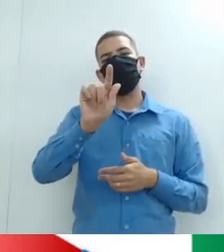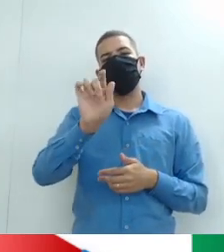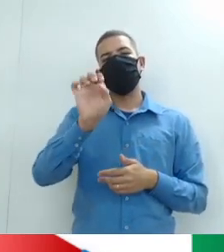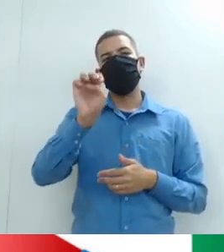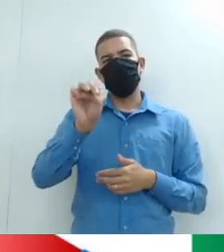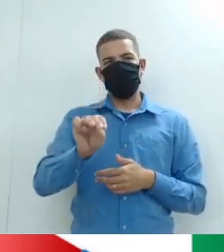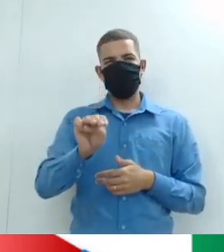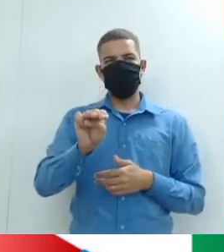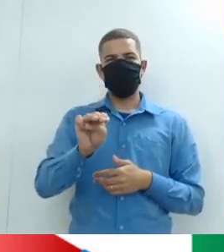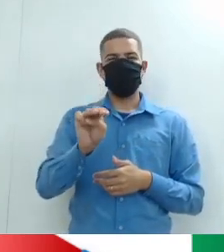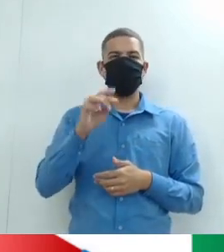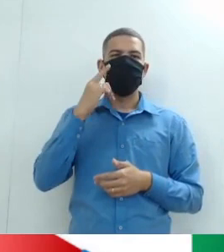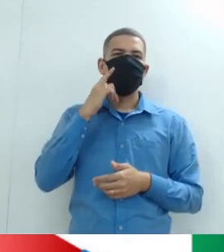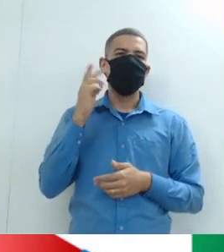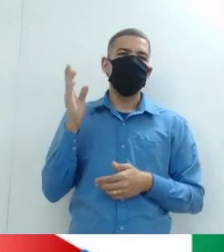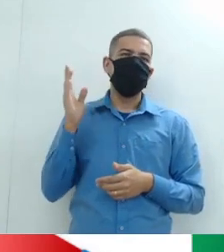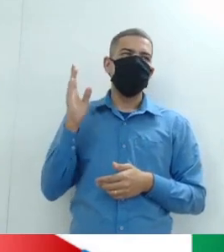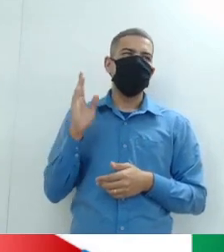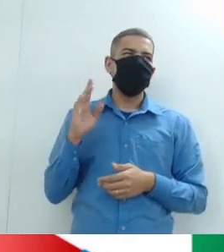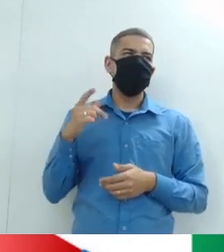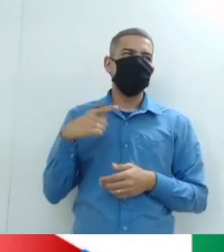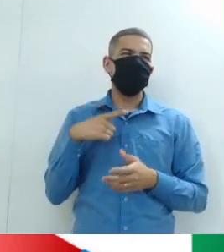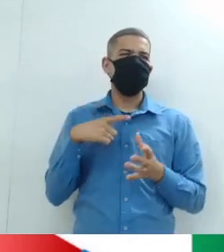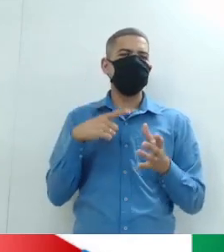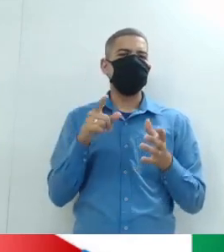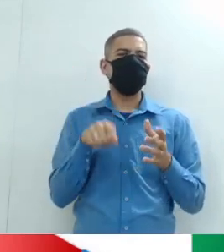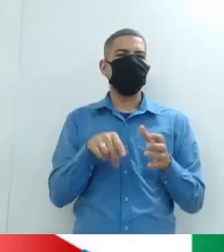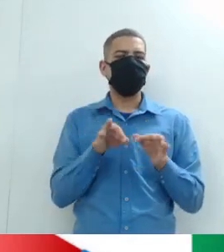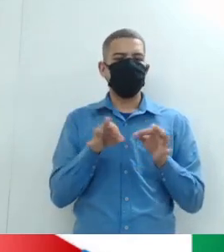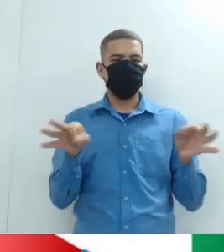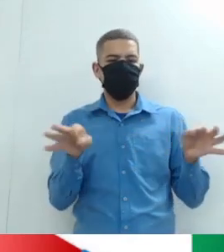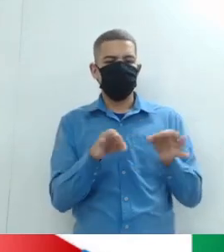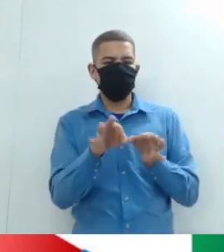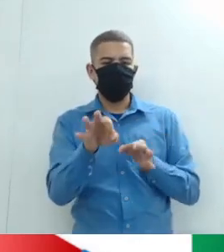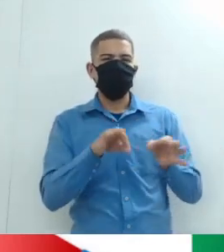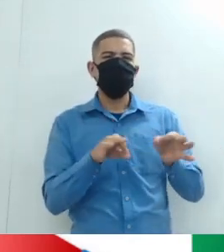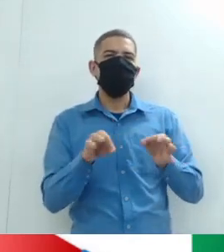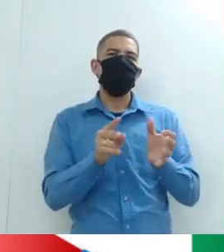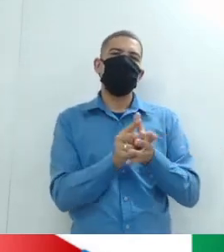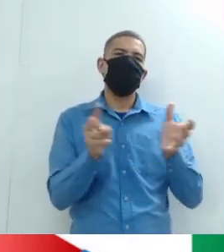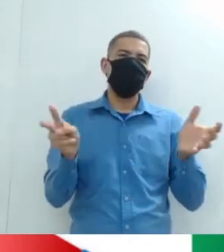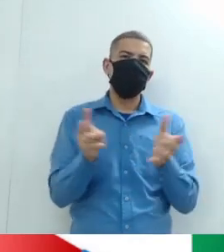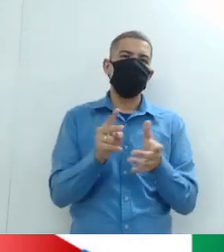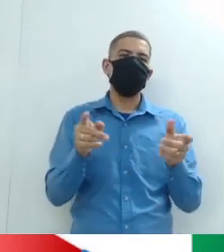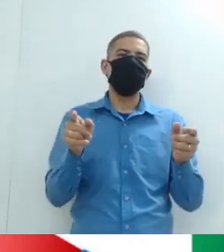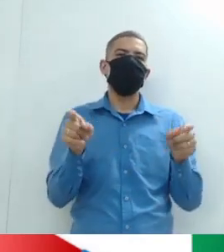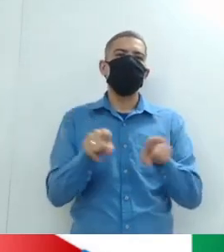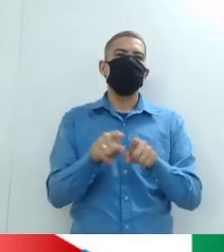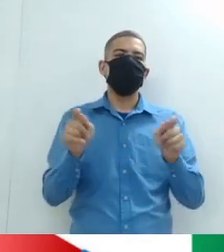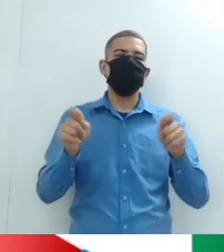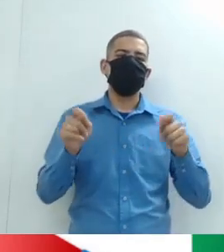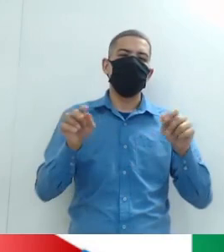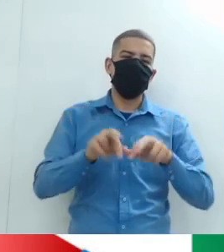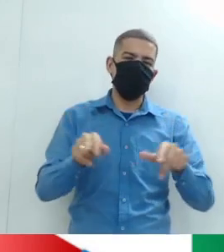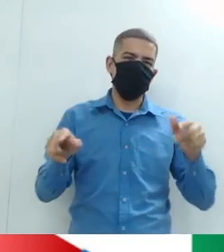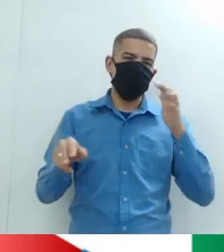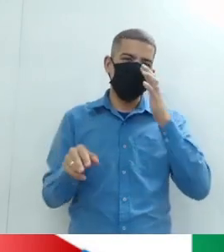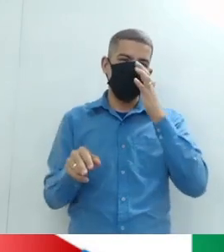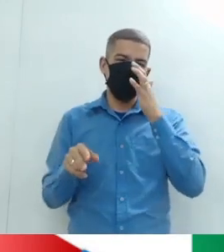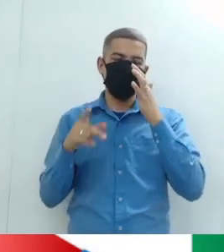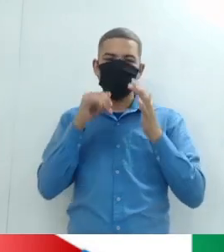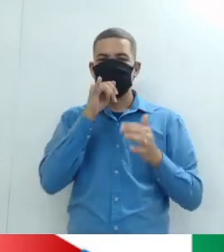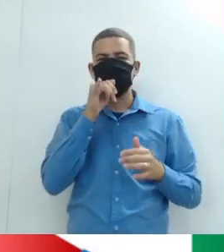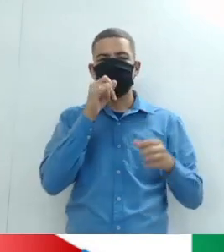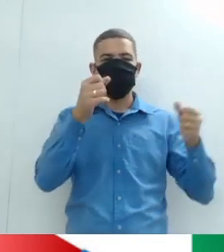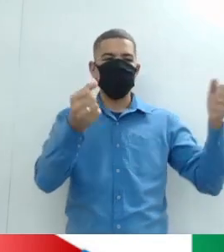muito interessante. Cubagem é a medição do volume e capacidade da mala de carro, da mala que